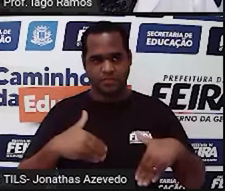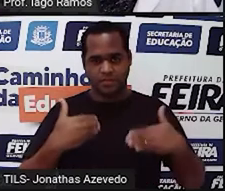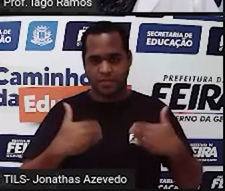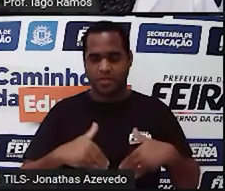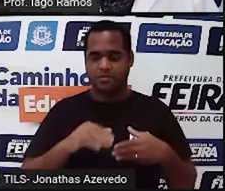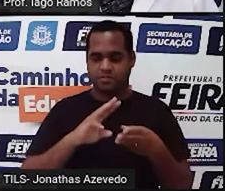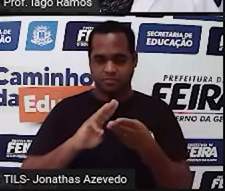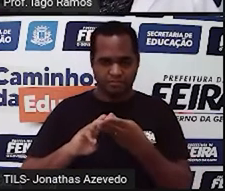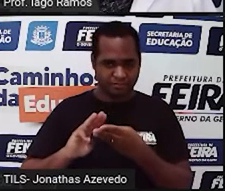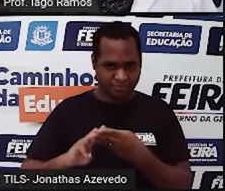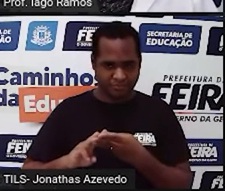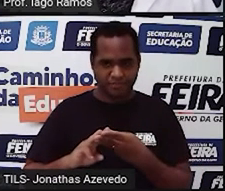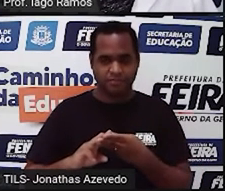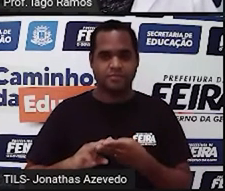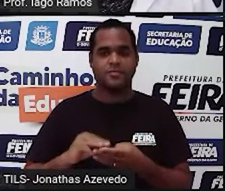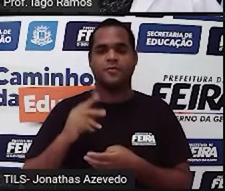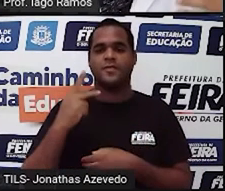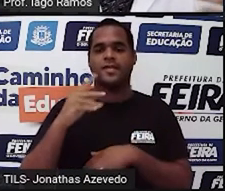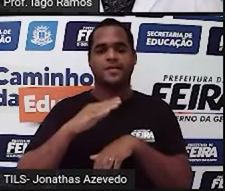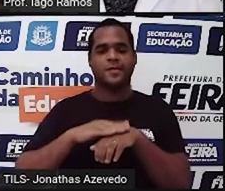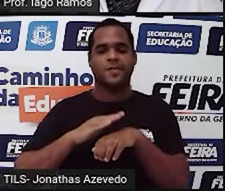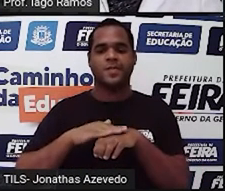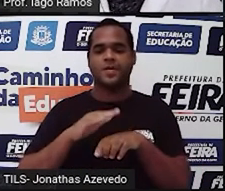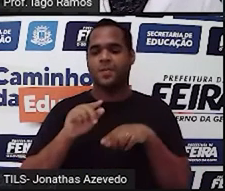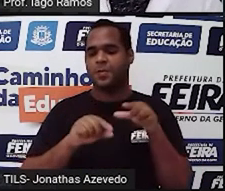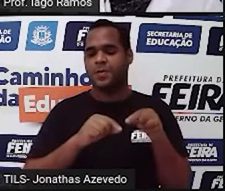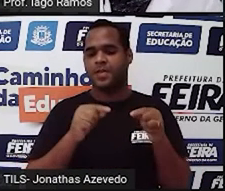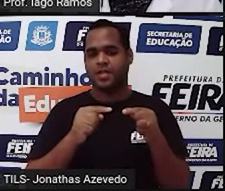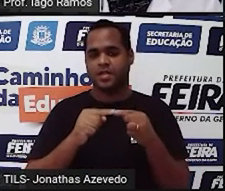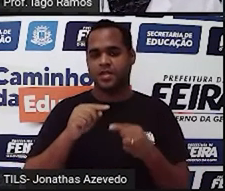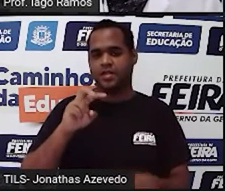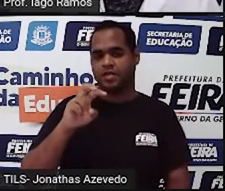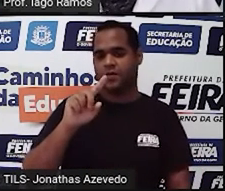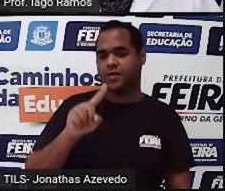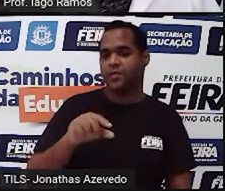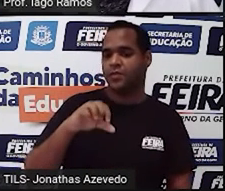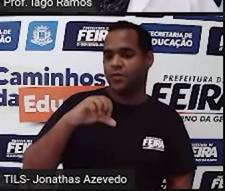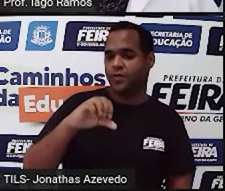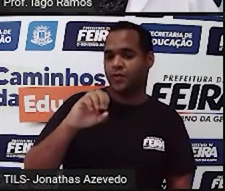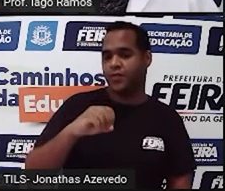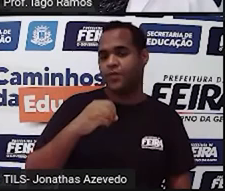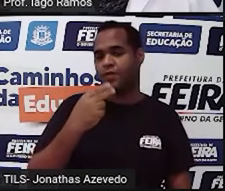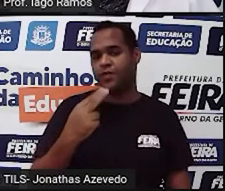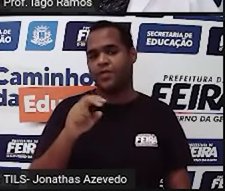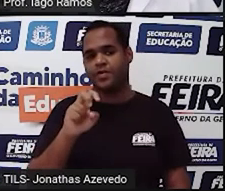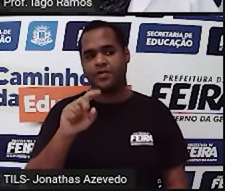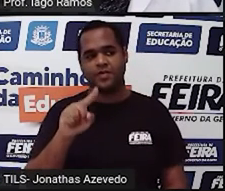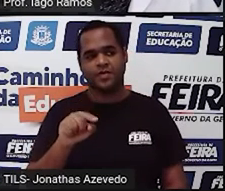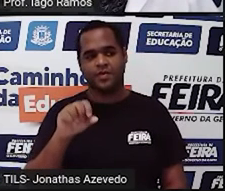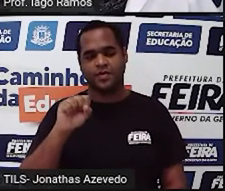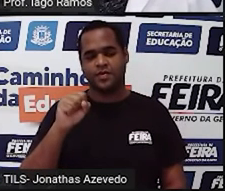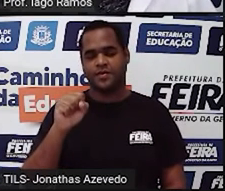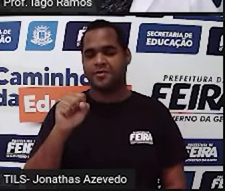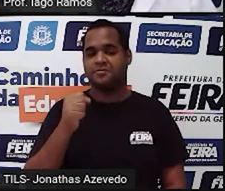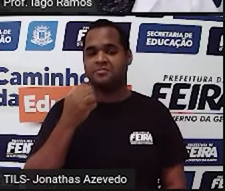matemática você iria preferir 5,9 ou 5,8